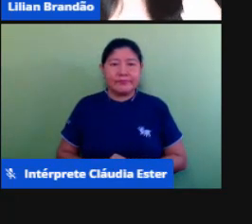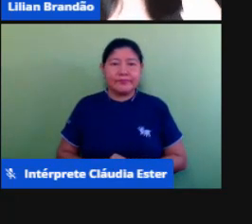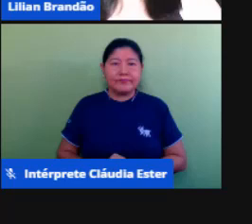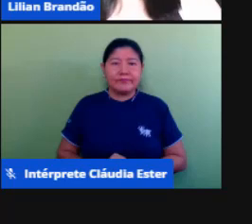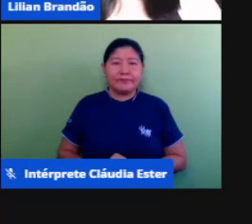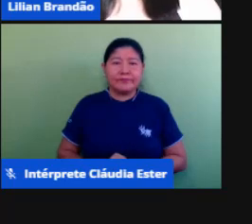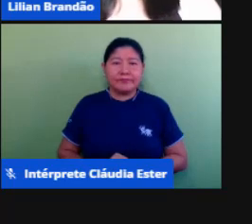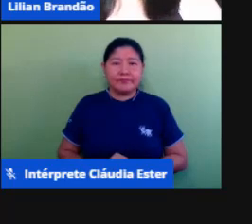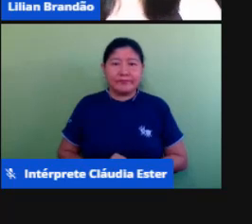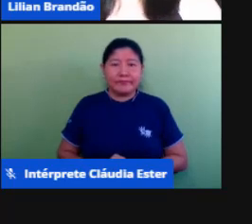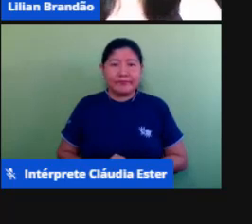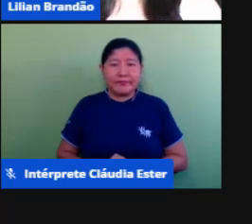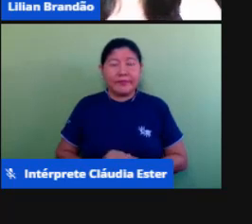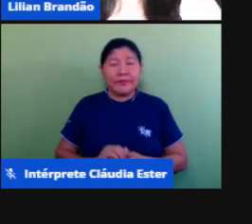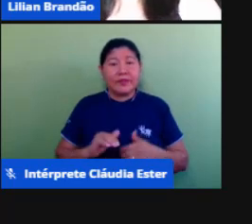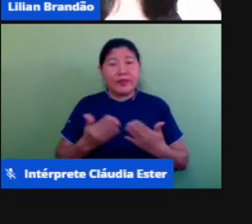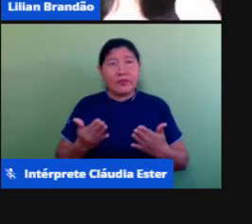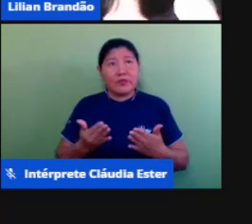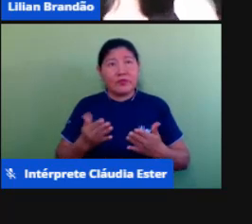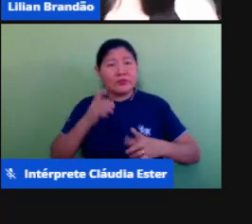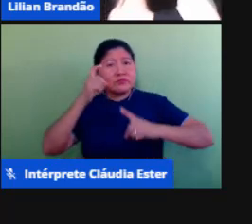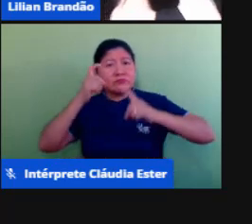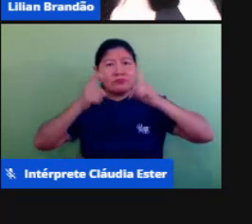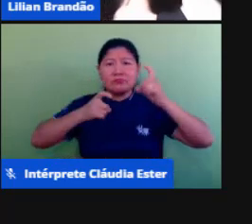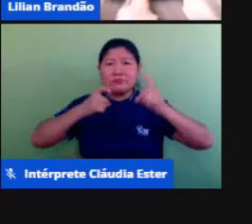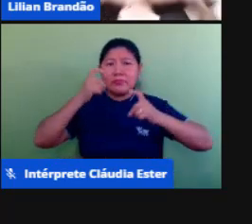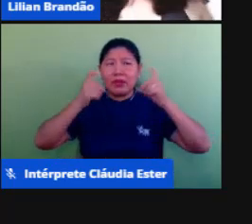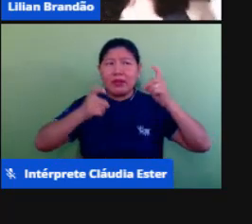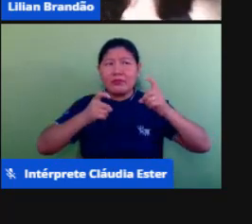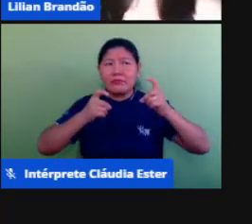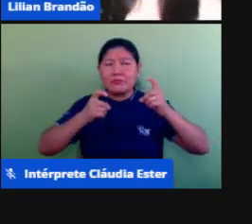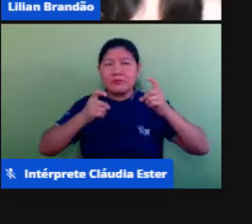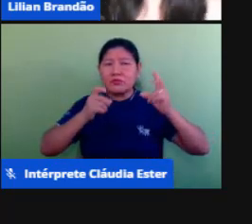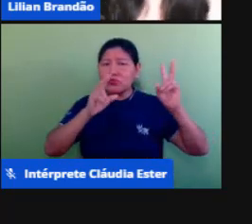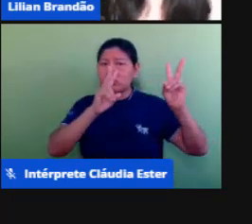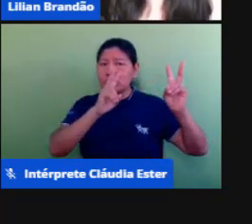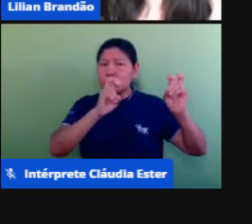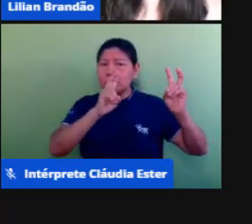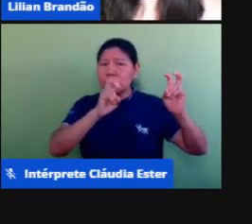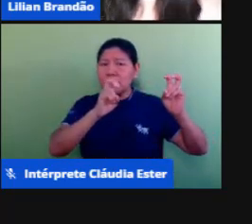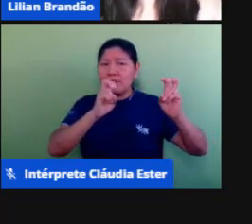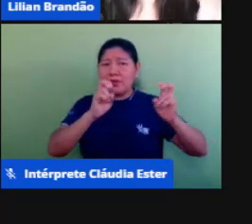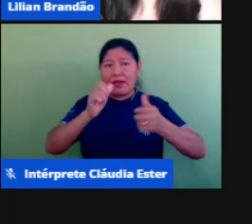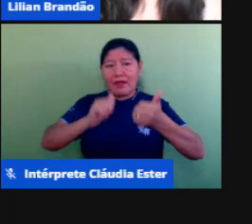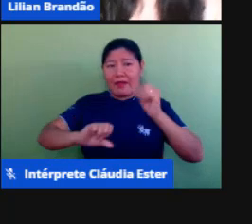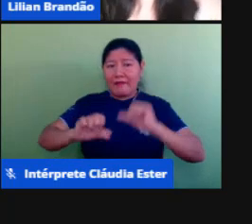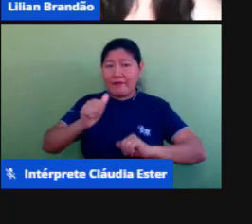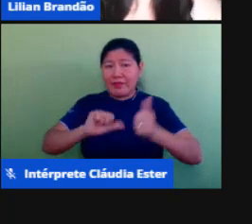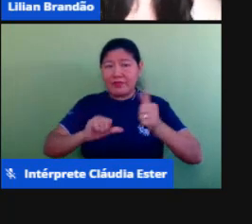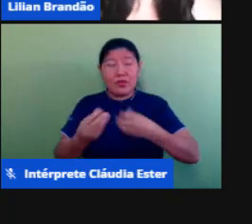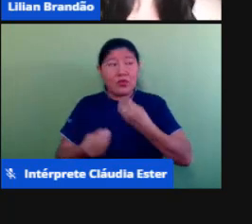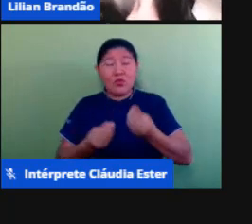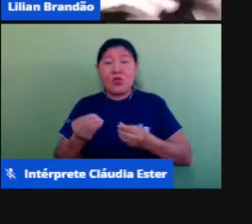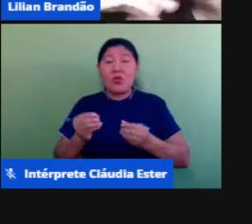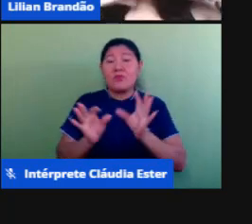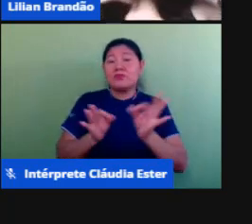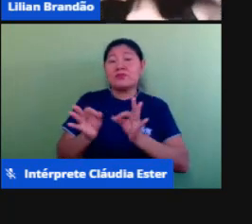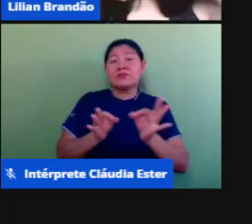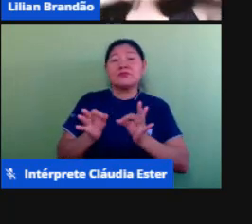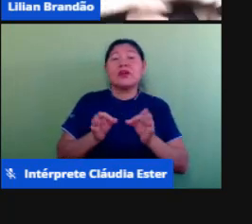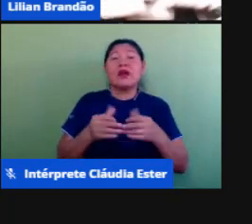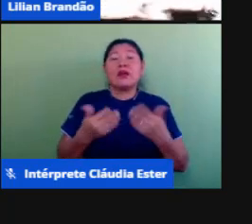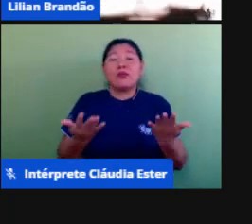Bom, nossa preocupação estava na avaliação, em como conduzir a questão da avaliação nesse momento de